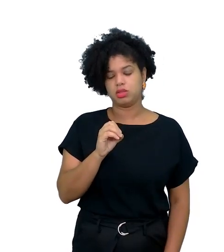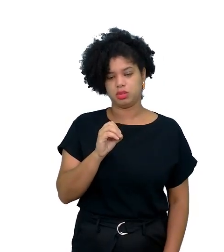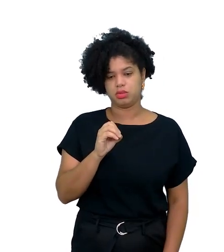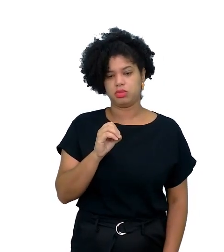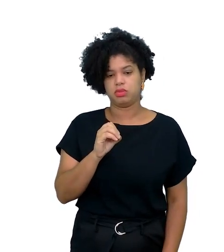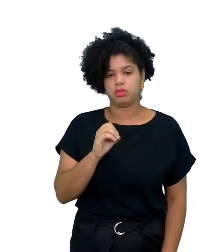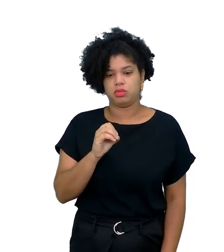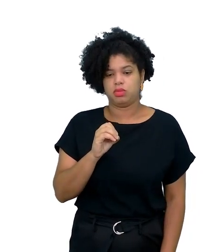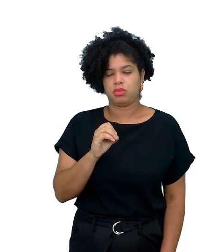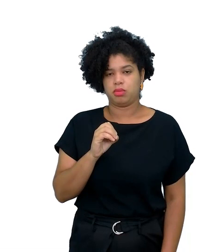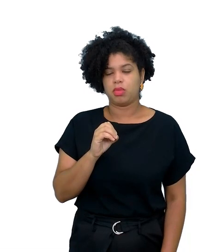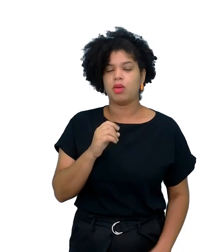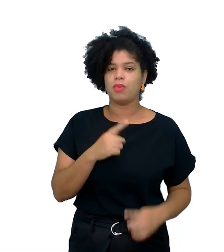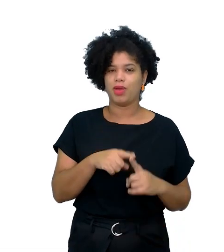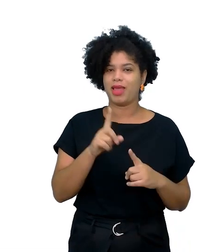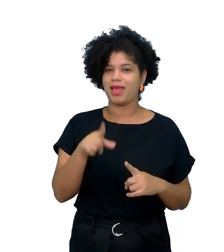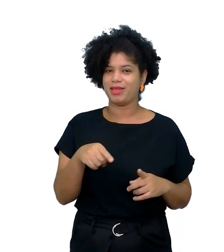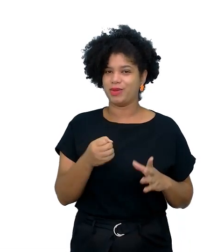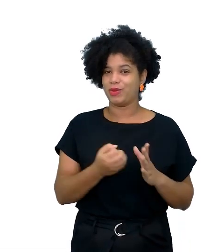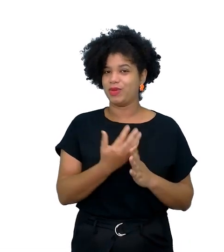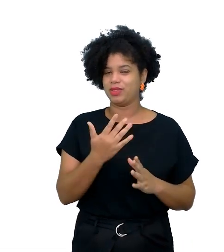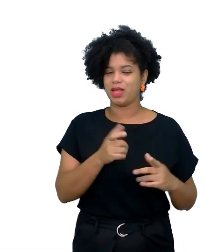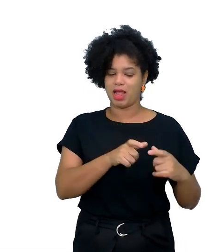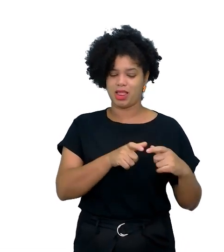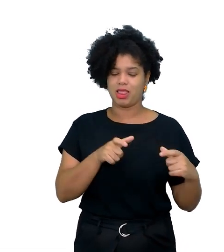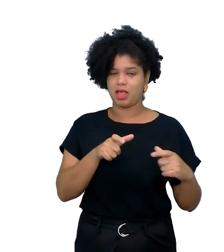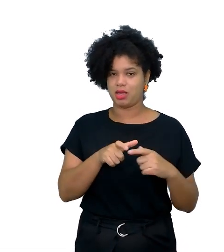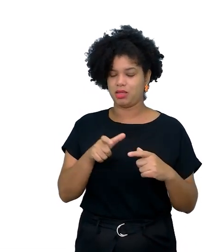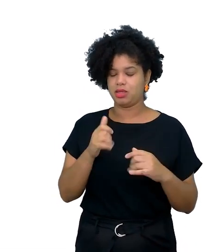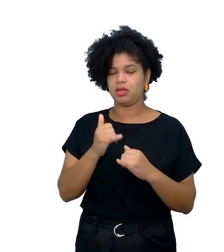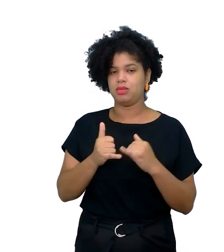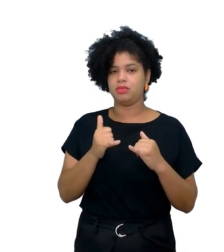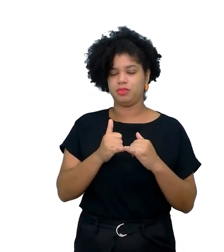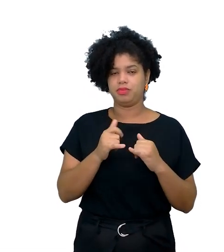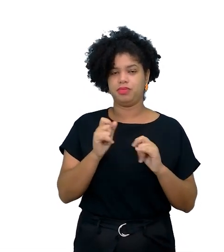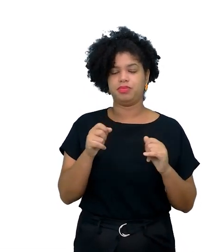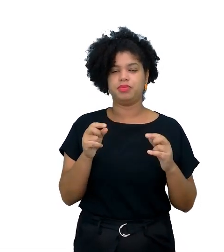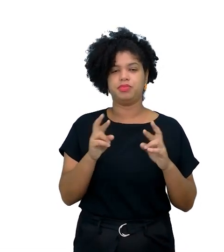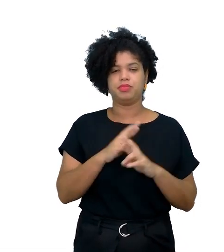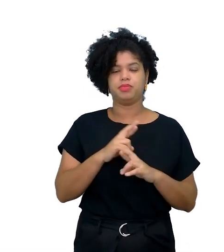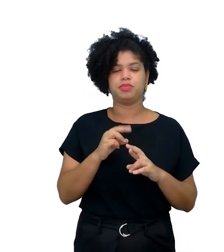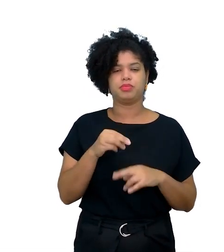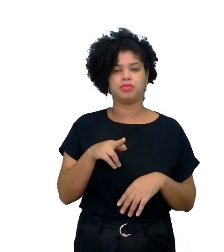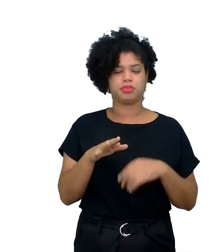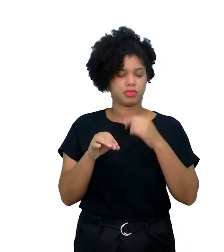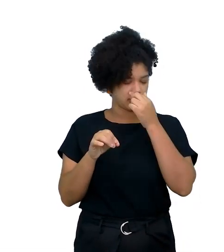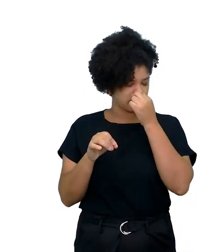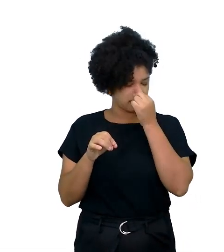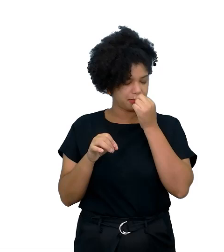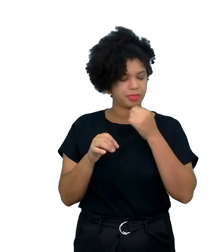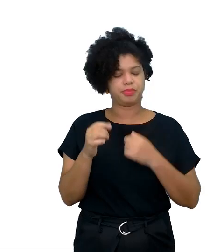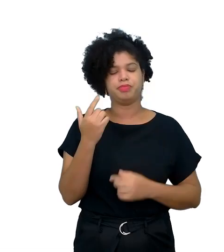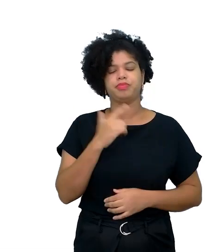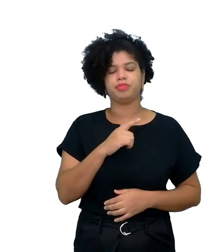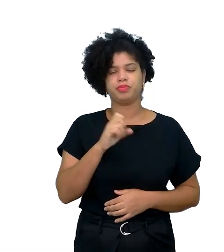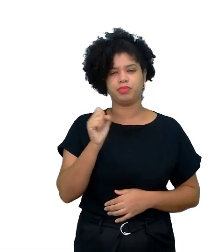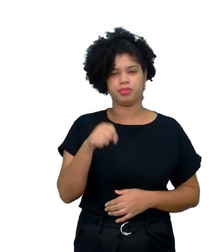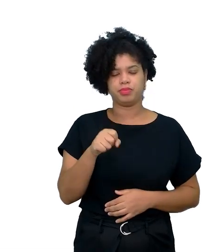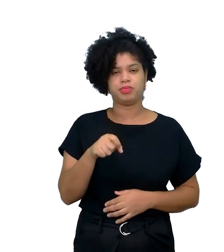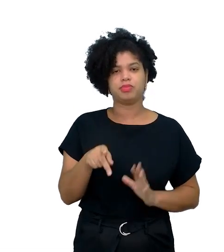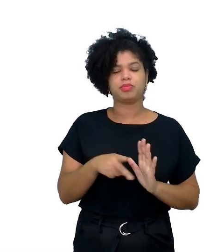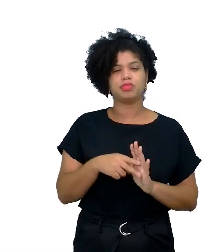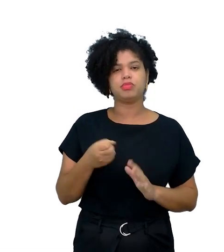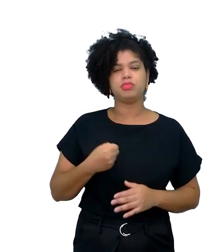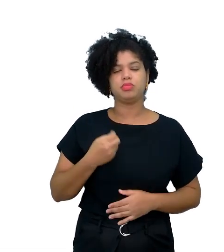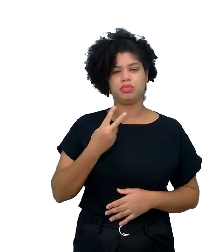se Mário tem 10 figurinhas, né? Já vou tirar a parte aqui que cabe ao Mário, para obtenção do valor